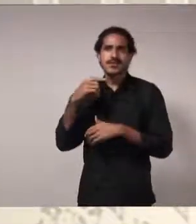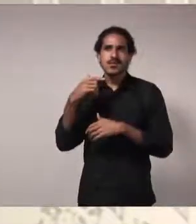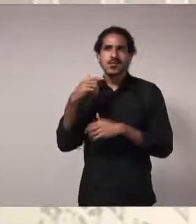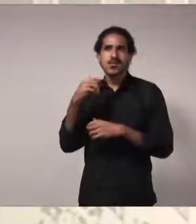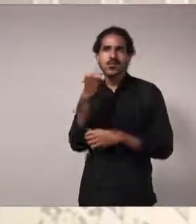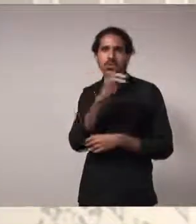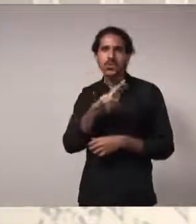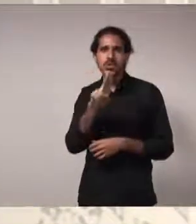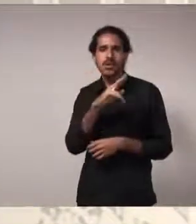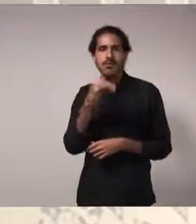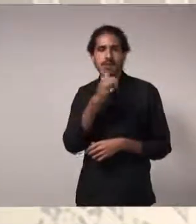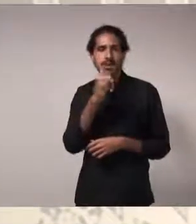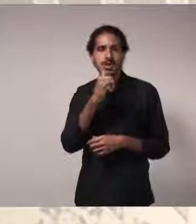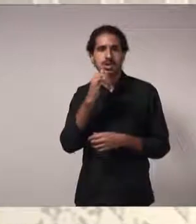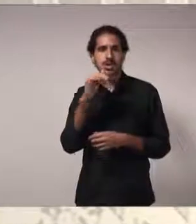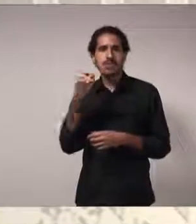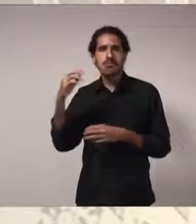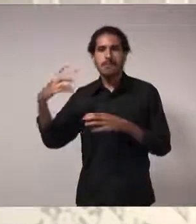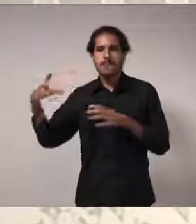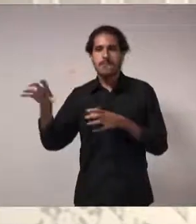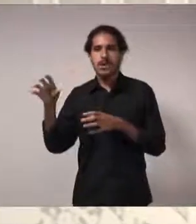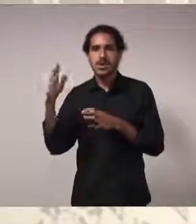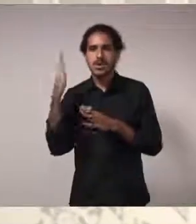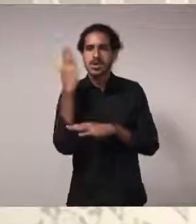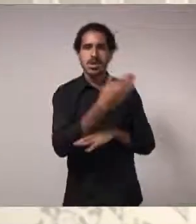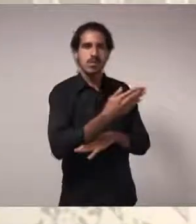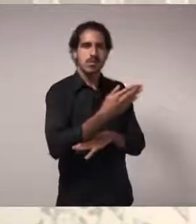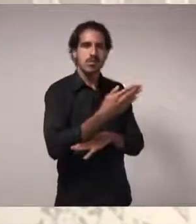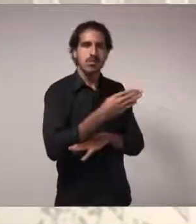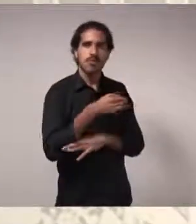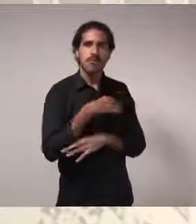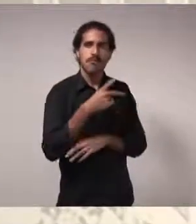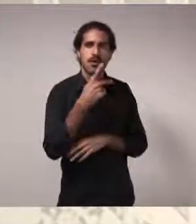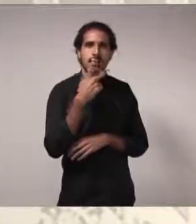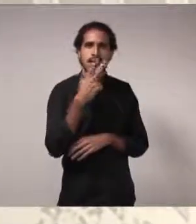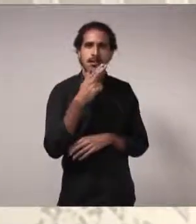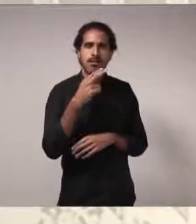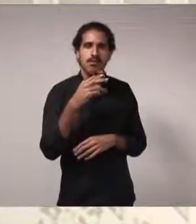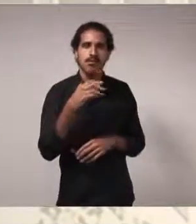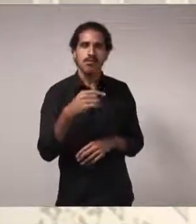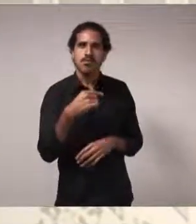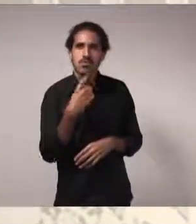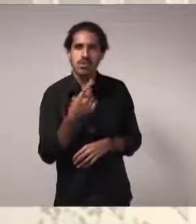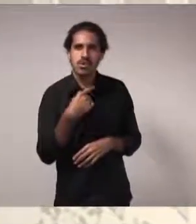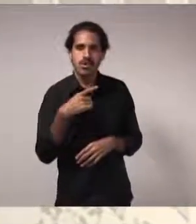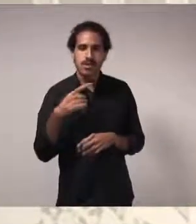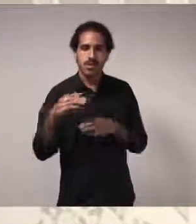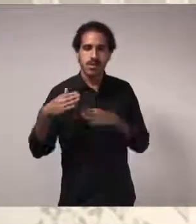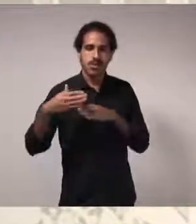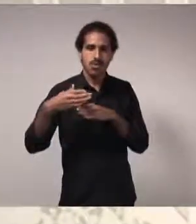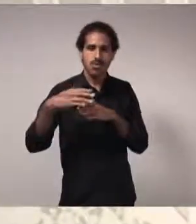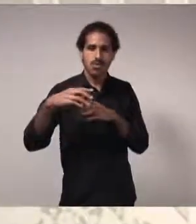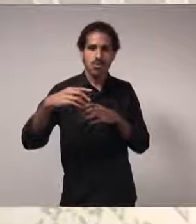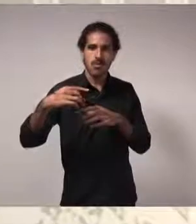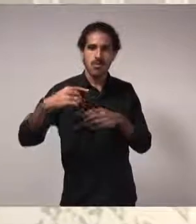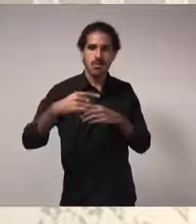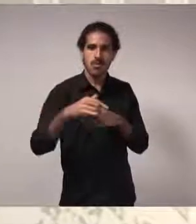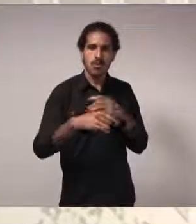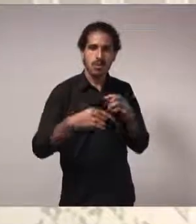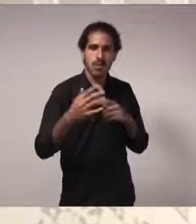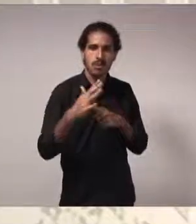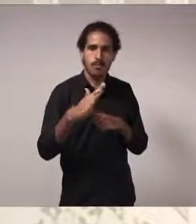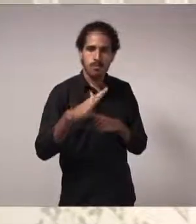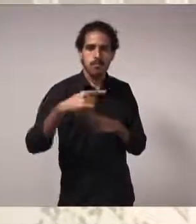contínua. Então, eles tinham a ineficiência. Você tem um motor de corrente alternada que toca um